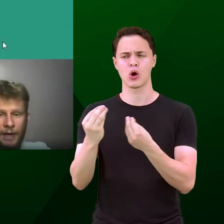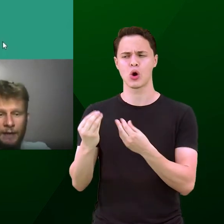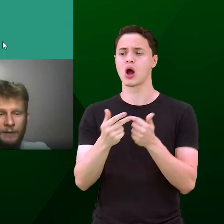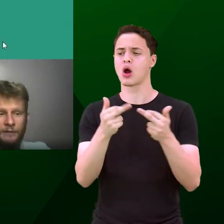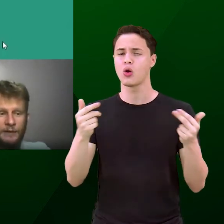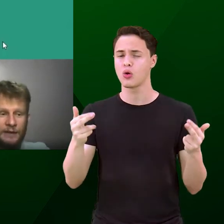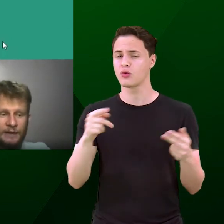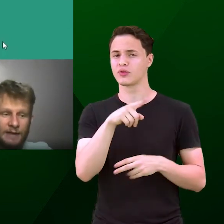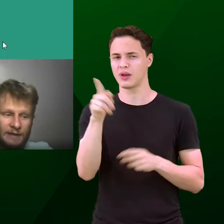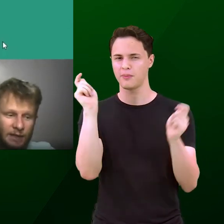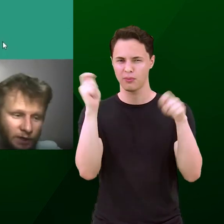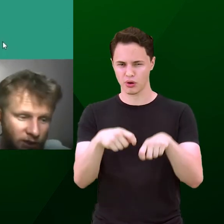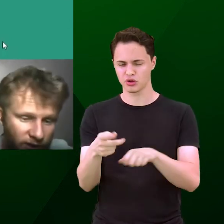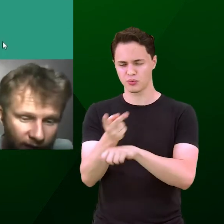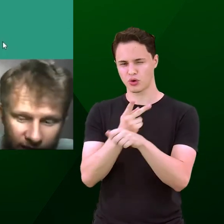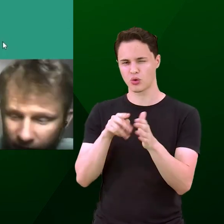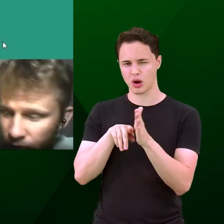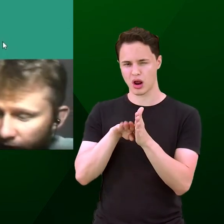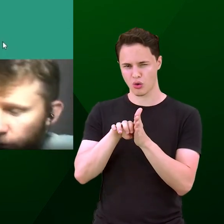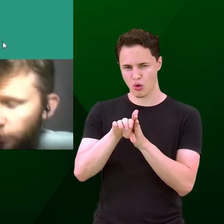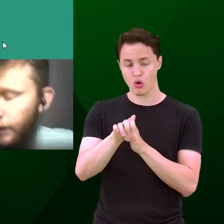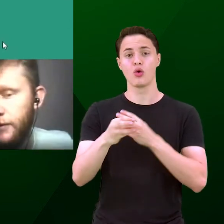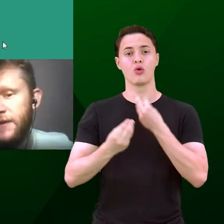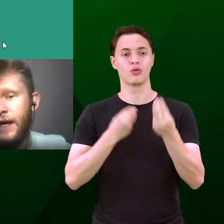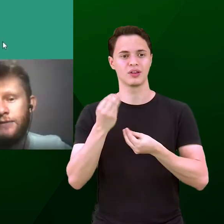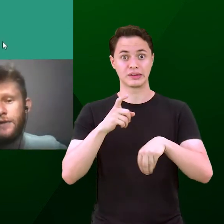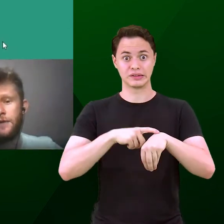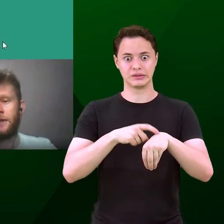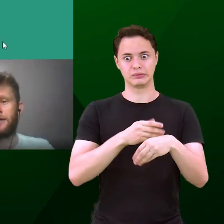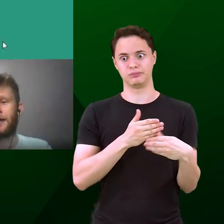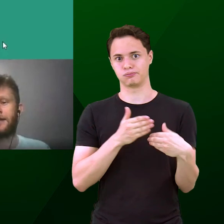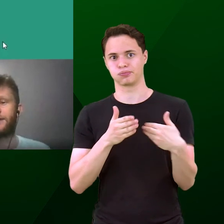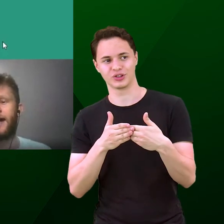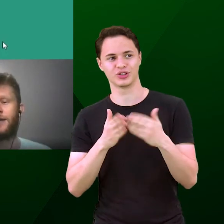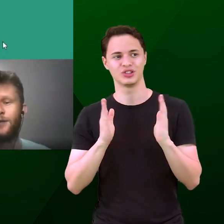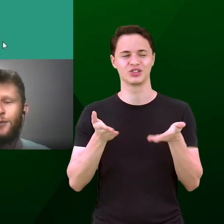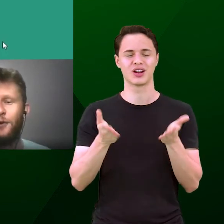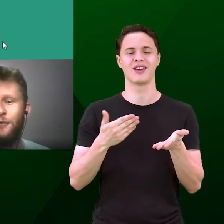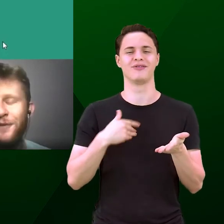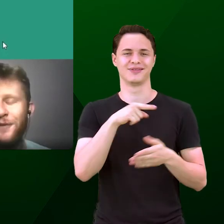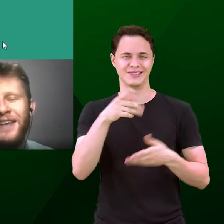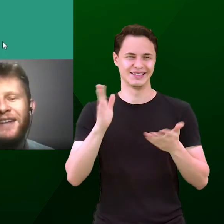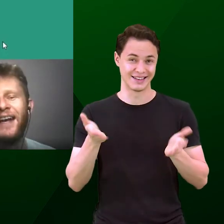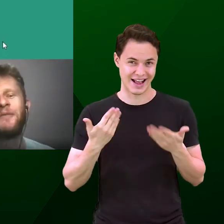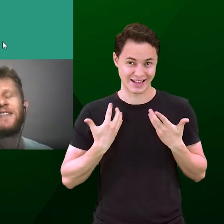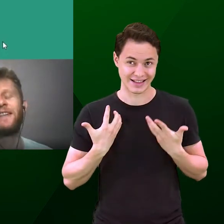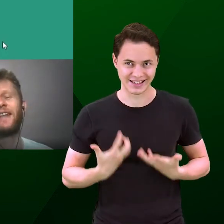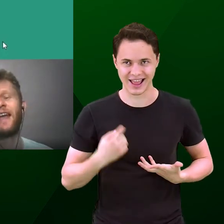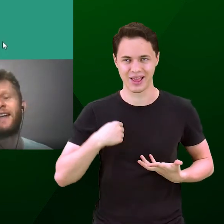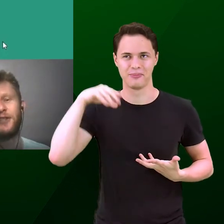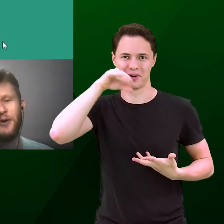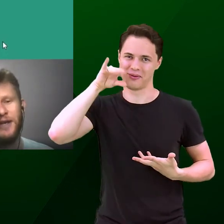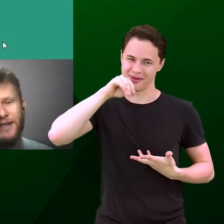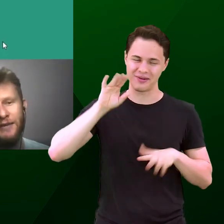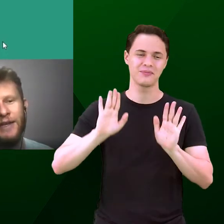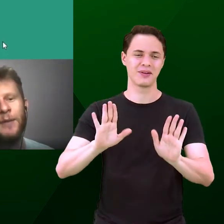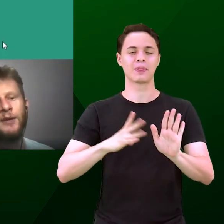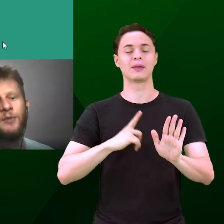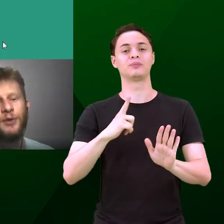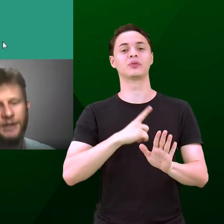numa calçada, dá um pulo na outra, pulo para outra para não pisar nos buracos ou no piso mais